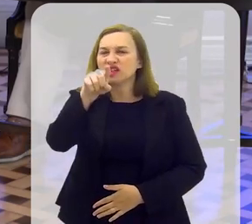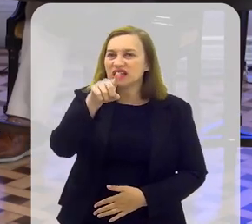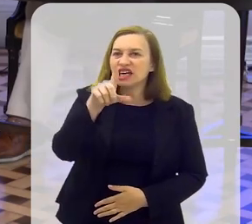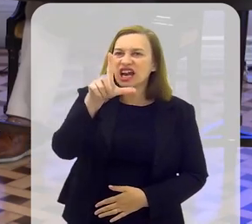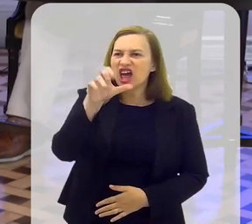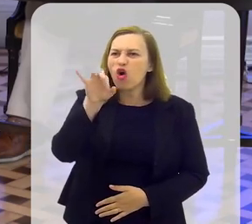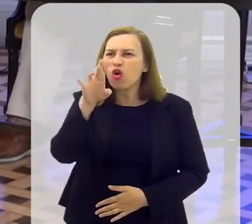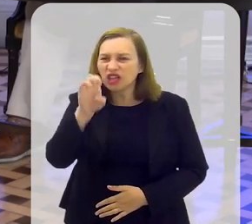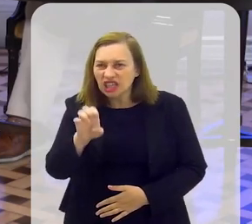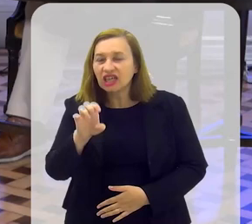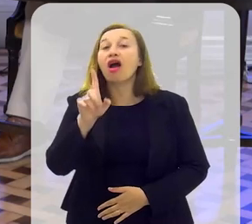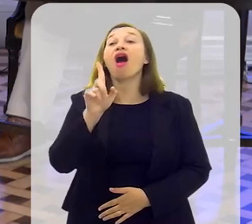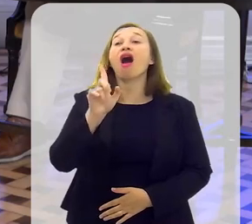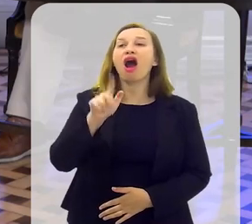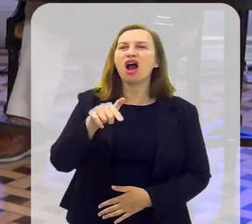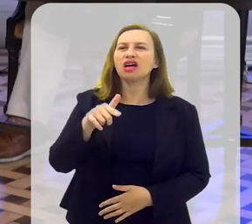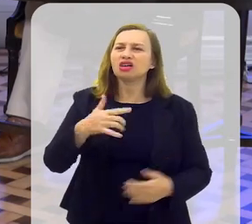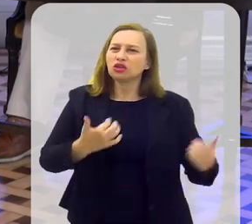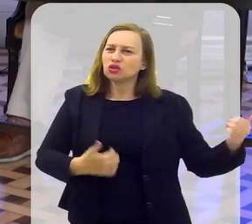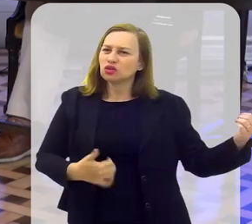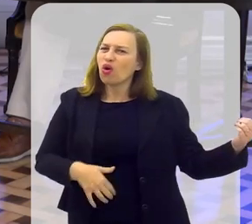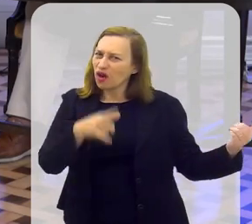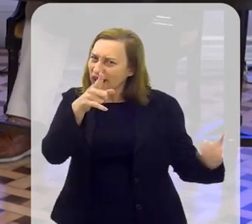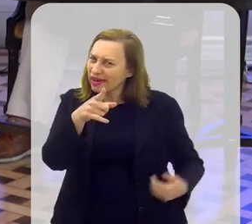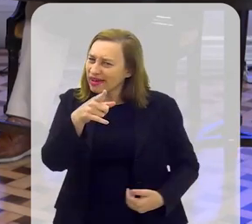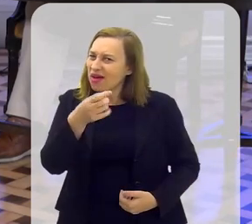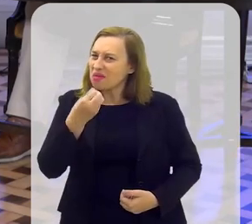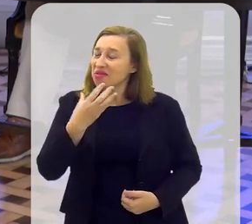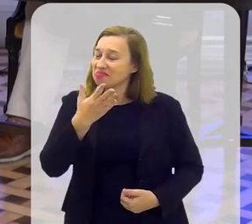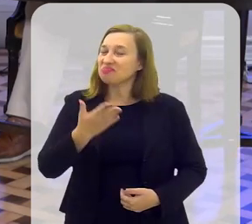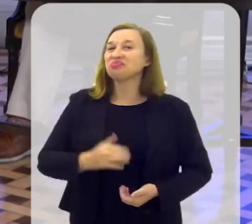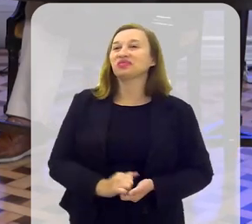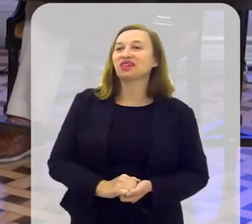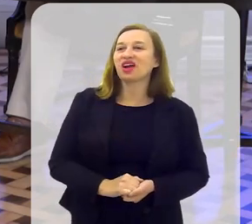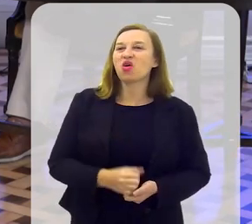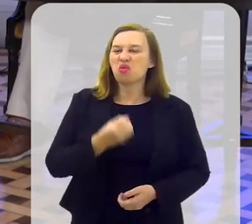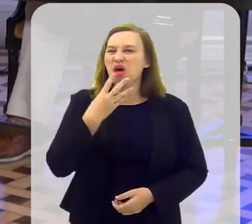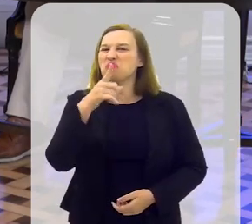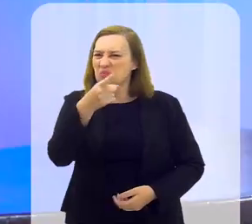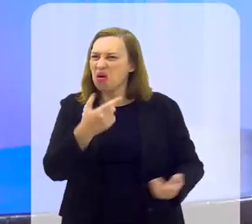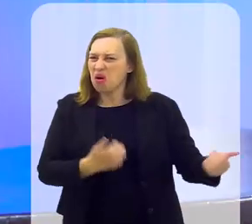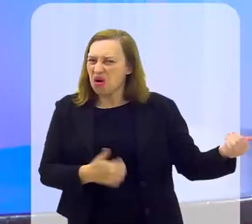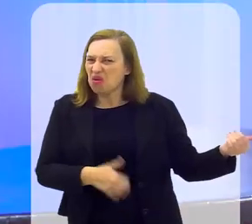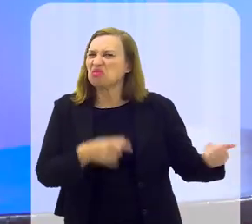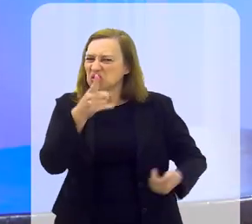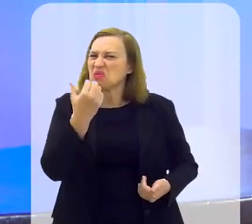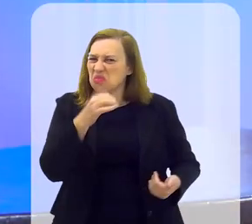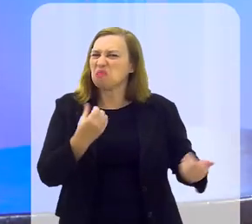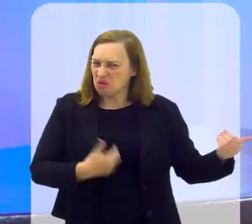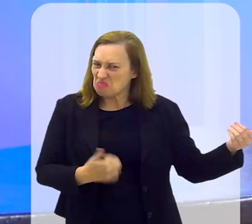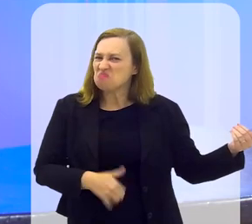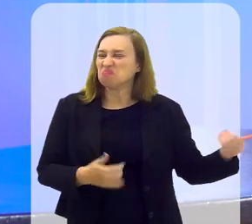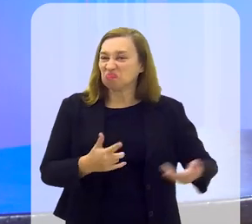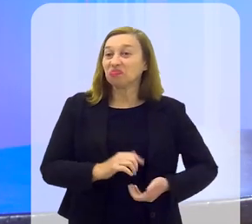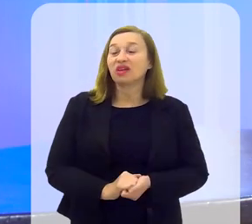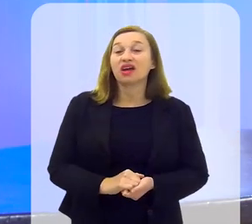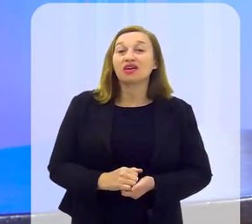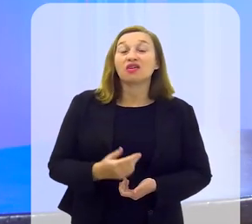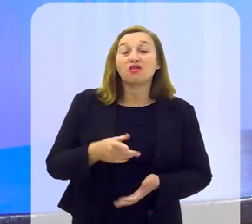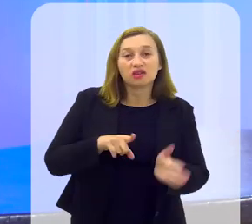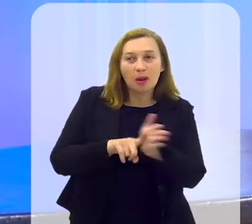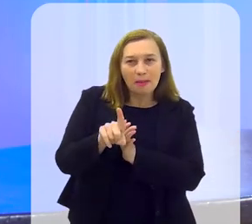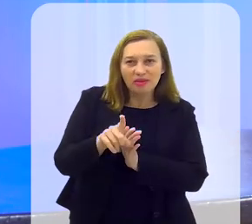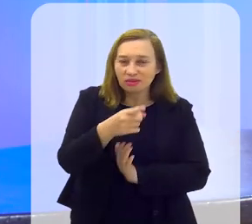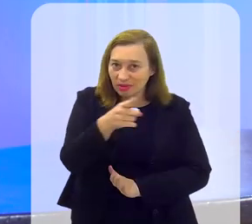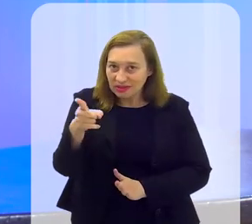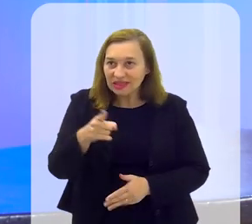Leoni toca uma viola deixa eu falar para você o cara é bom o cara manda muito bem gente deixa eu fazer aqui